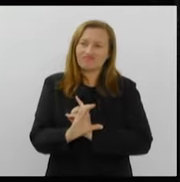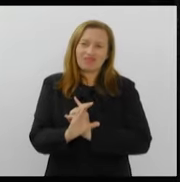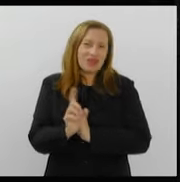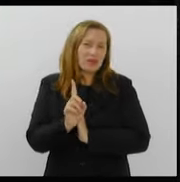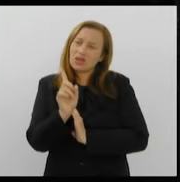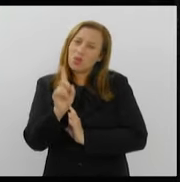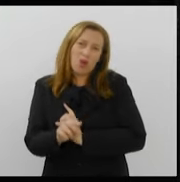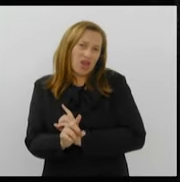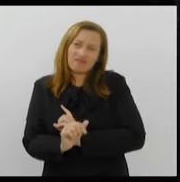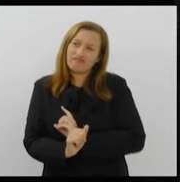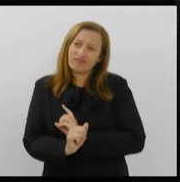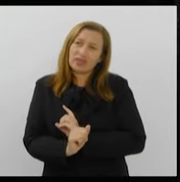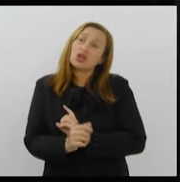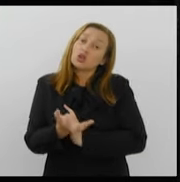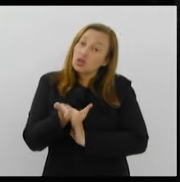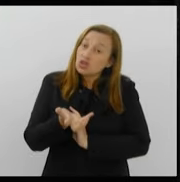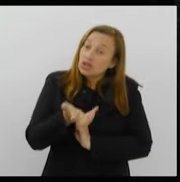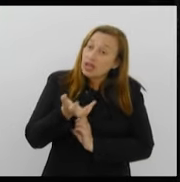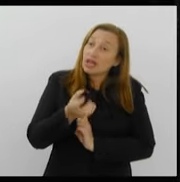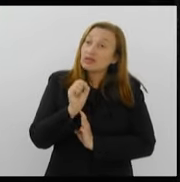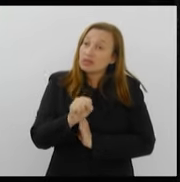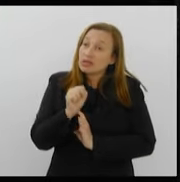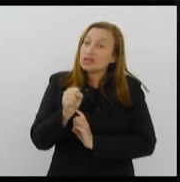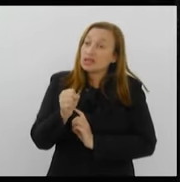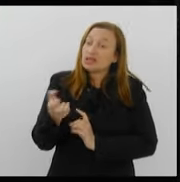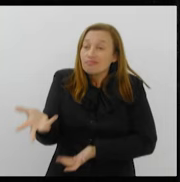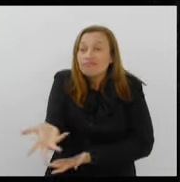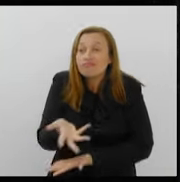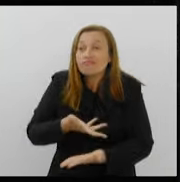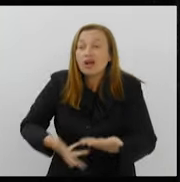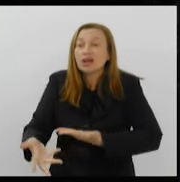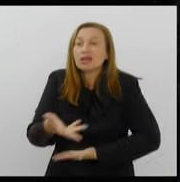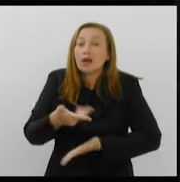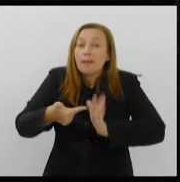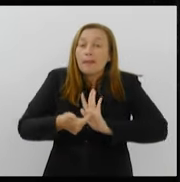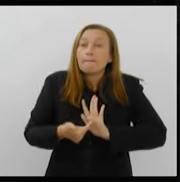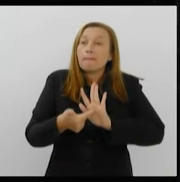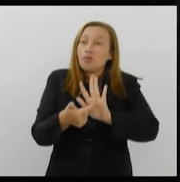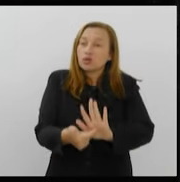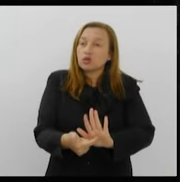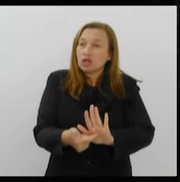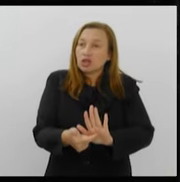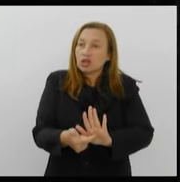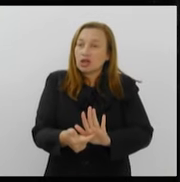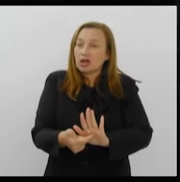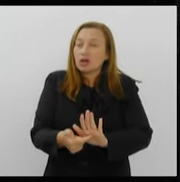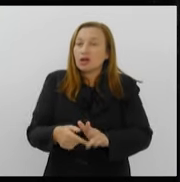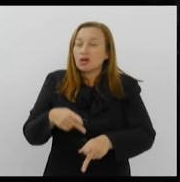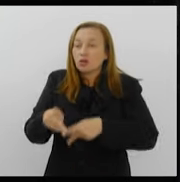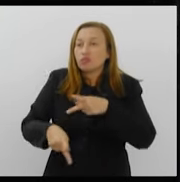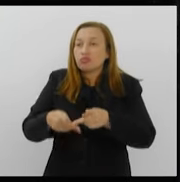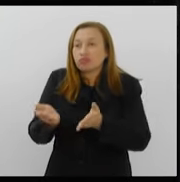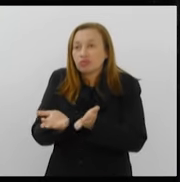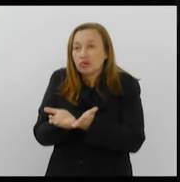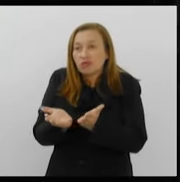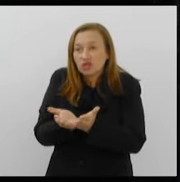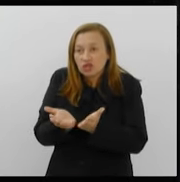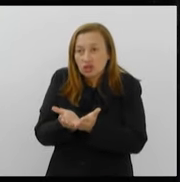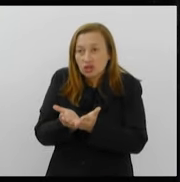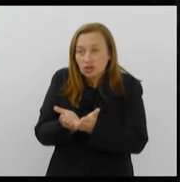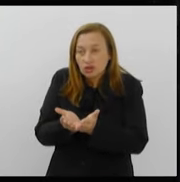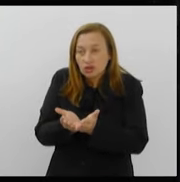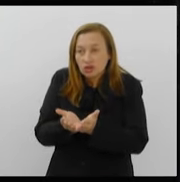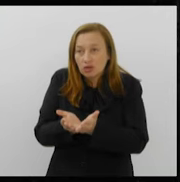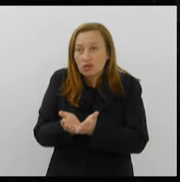o caso. Nós queremos participar para demonstrar que os evangélicos, como parte